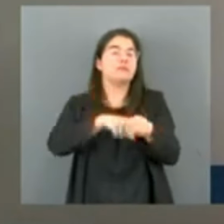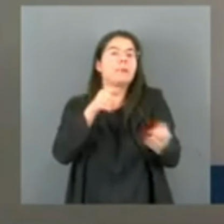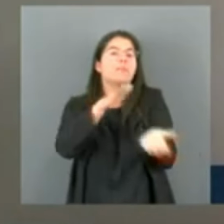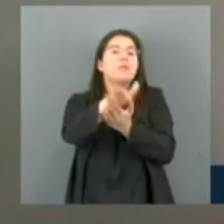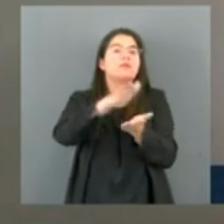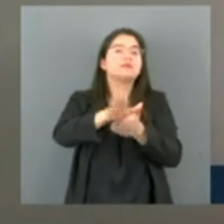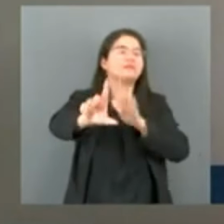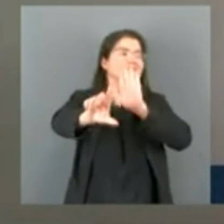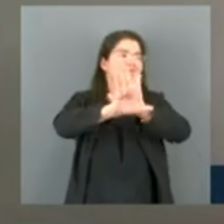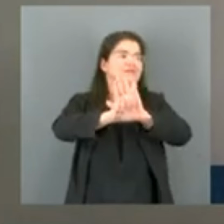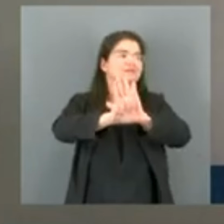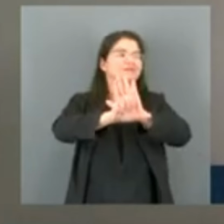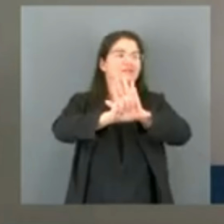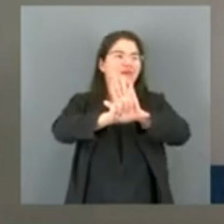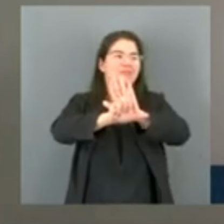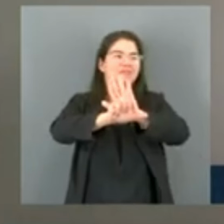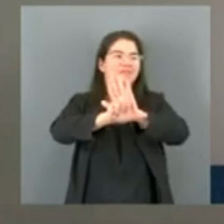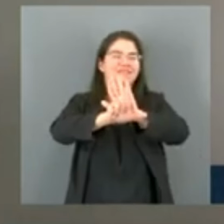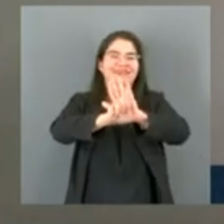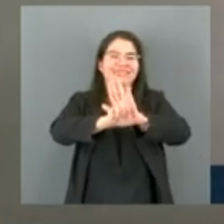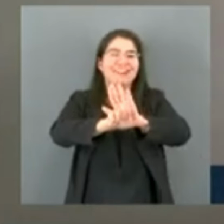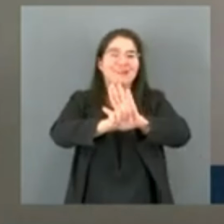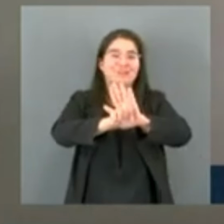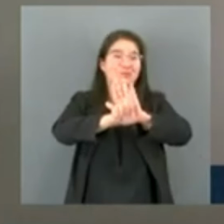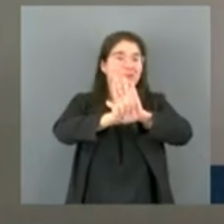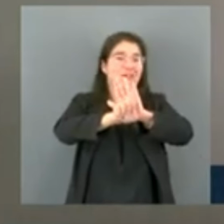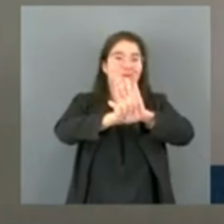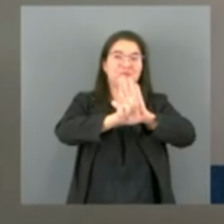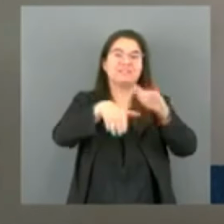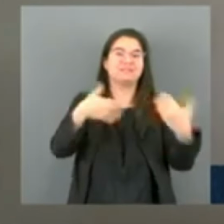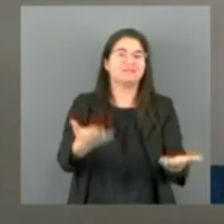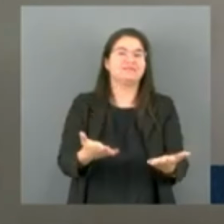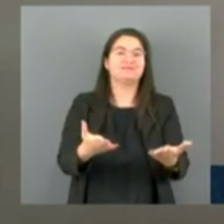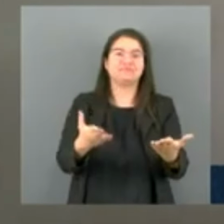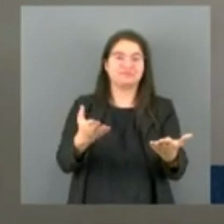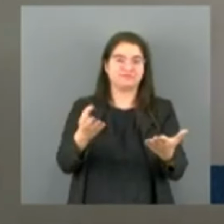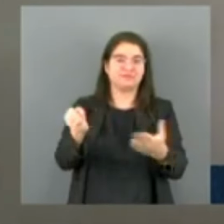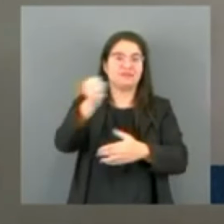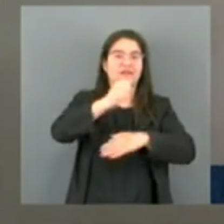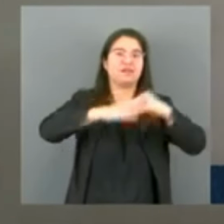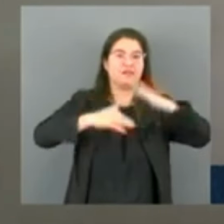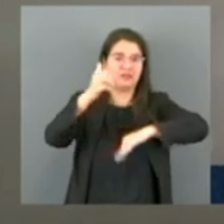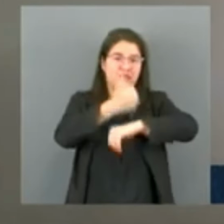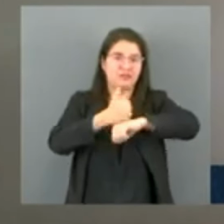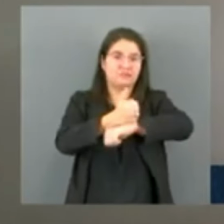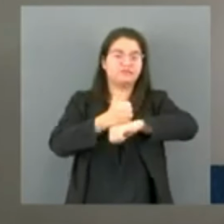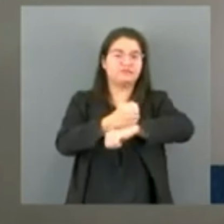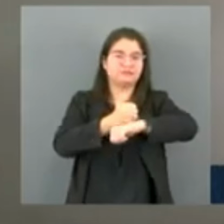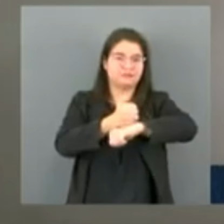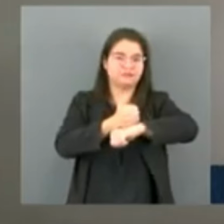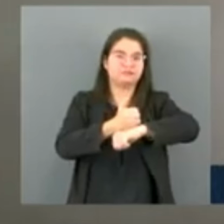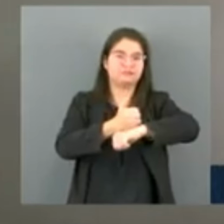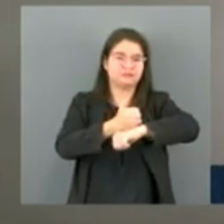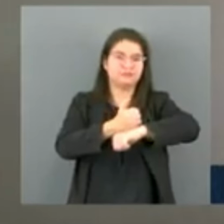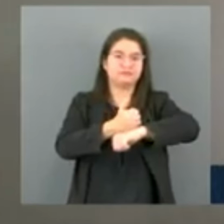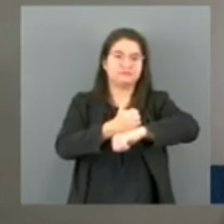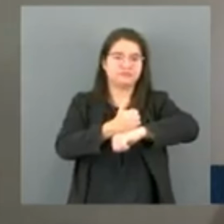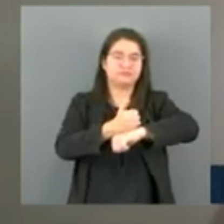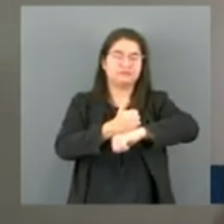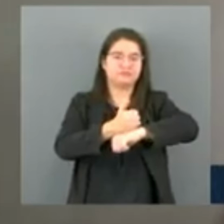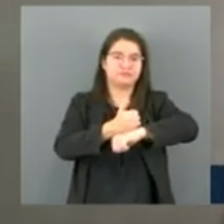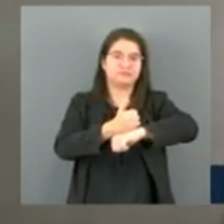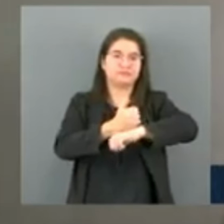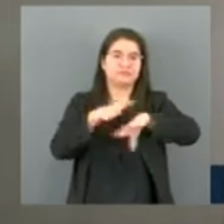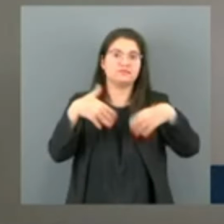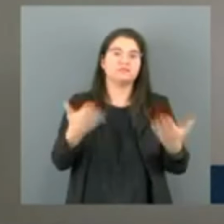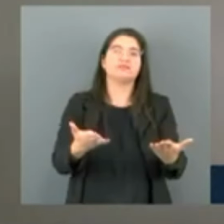sim a gente consiga estabelecer critérios sólidos para a qualificação profissional e para a atuação para daquilo que vem adiante, né?